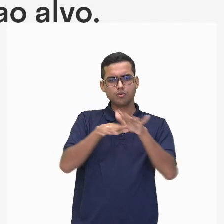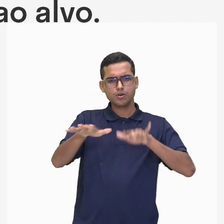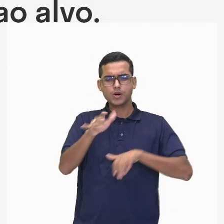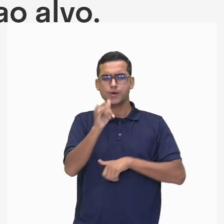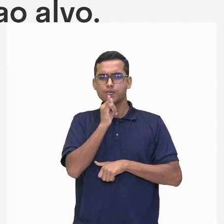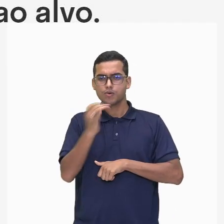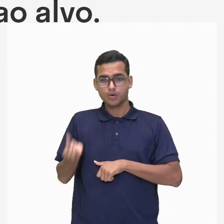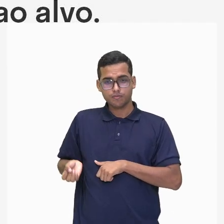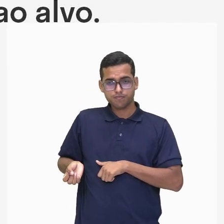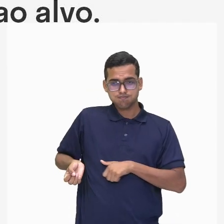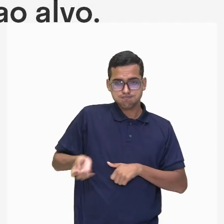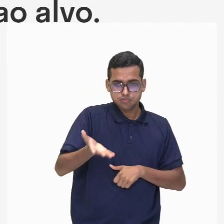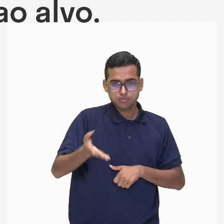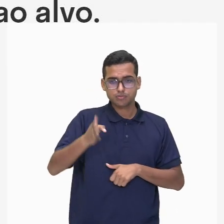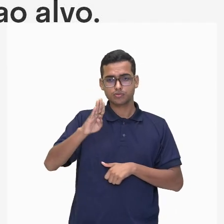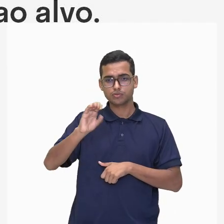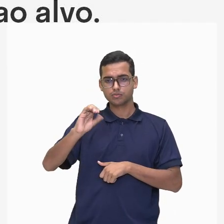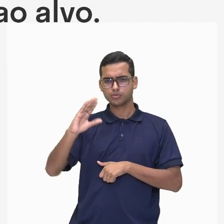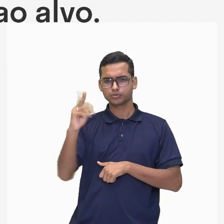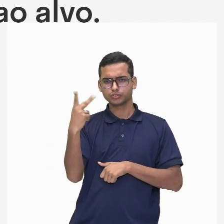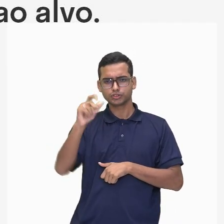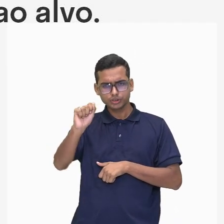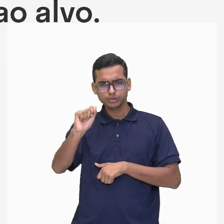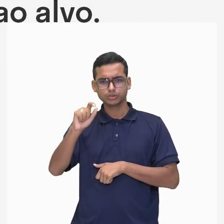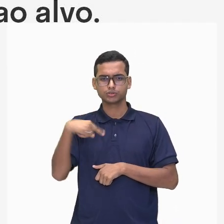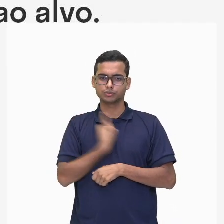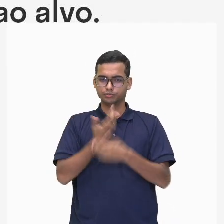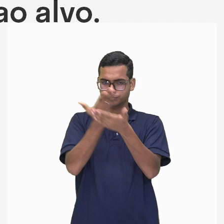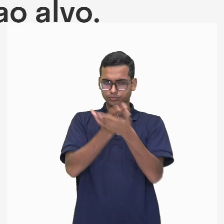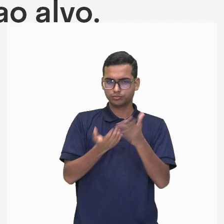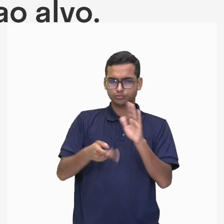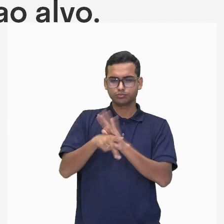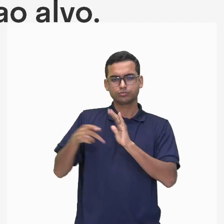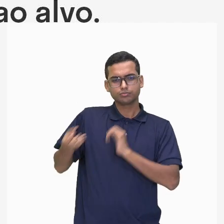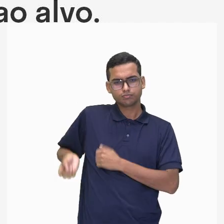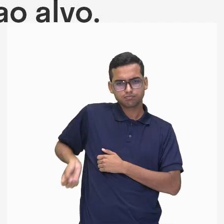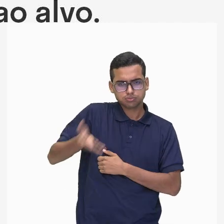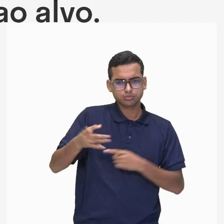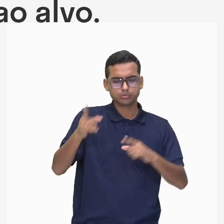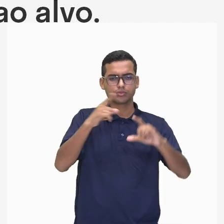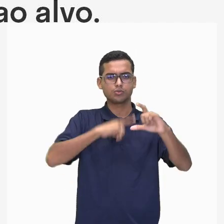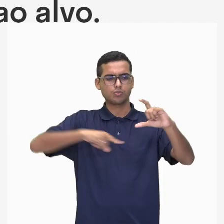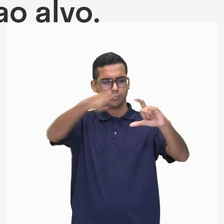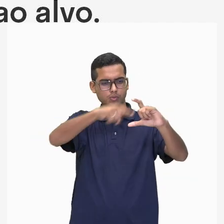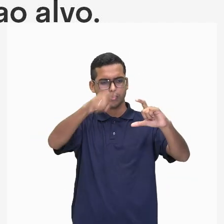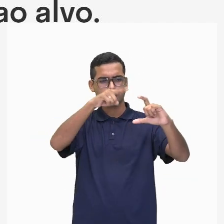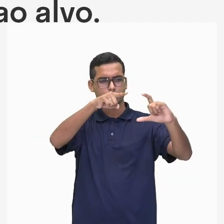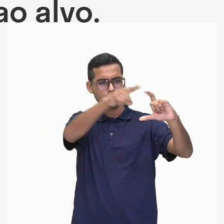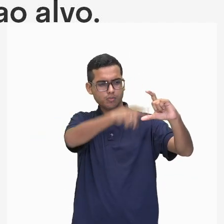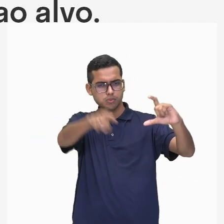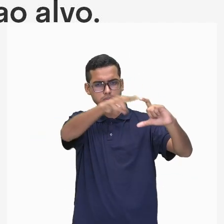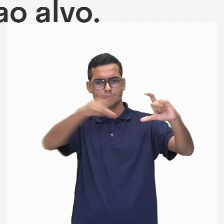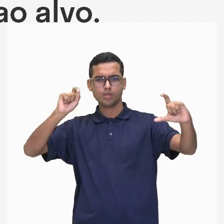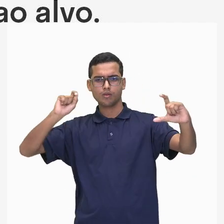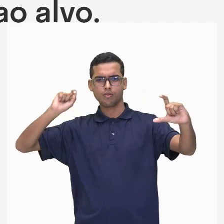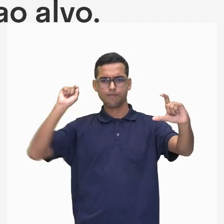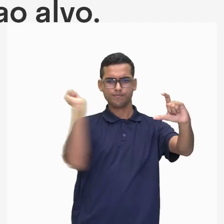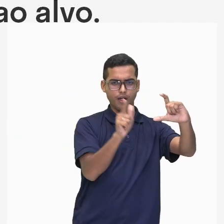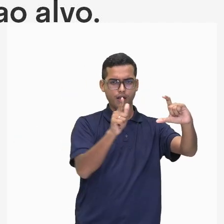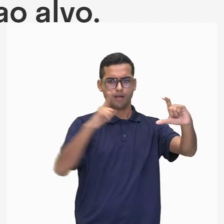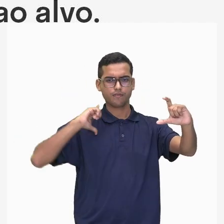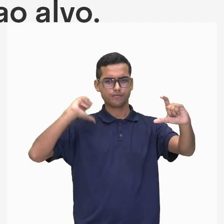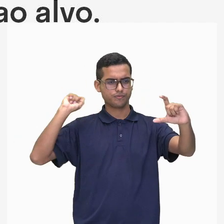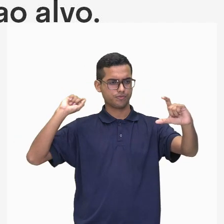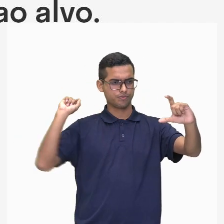exemplo a bocha, que nós vamos conhecer aqui nesta aula, jogo de dardo, também está incluído nesta